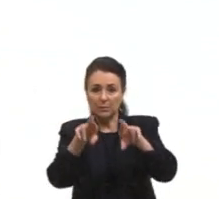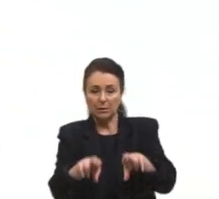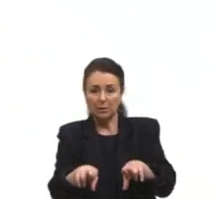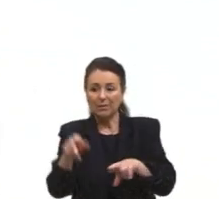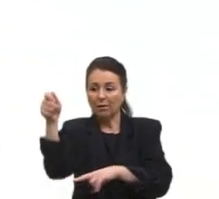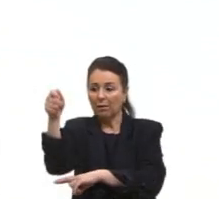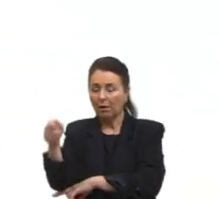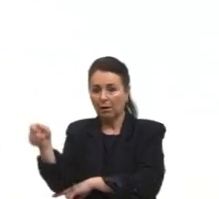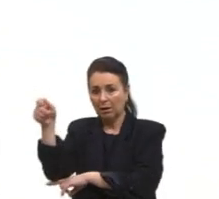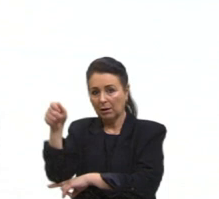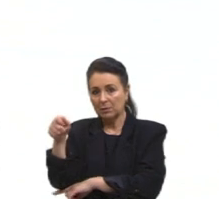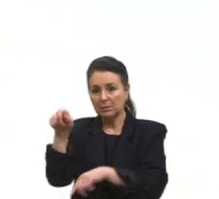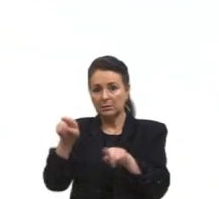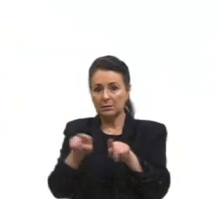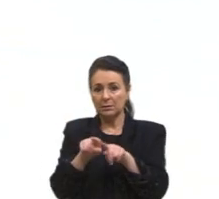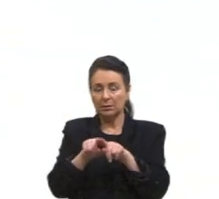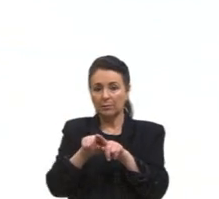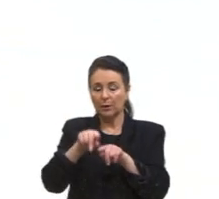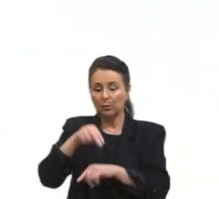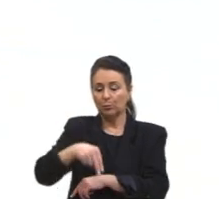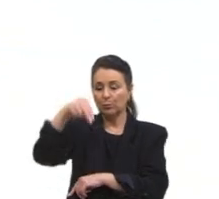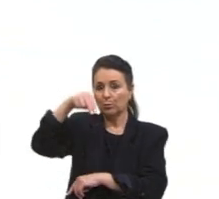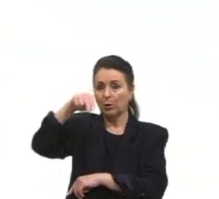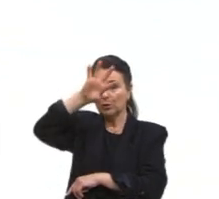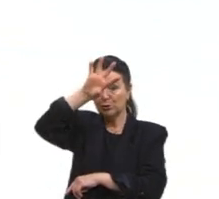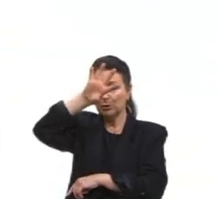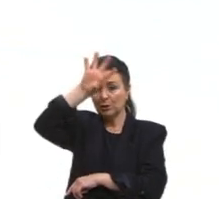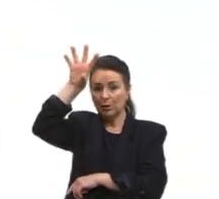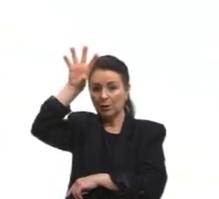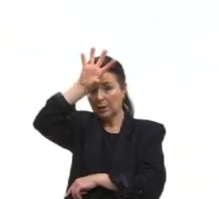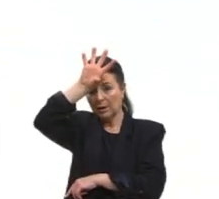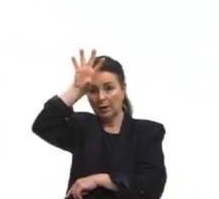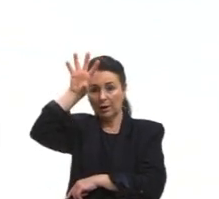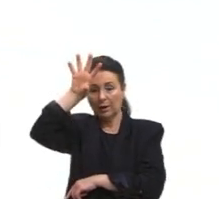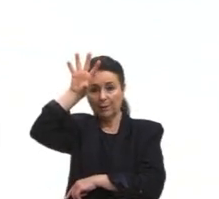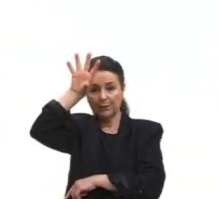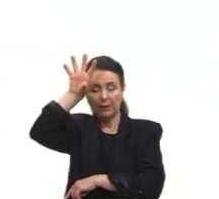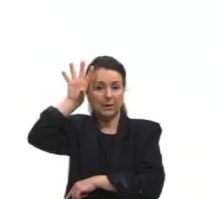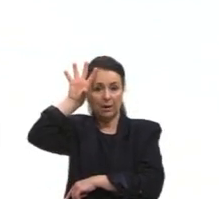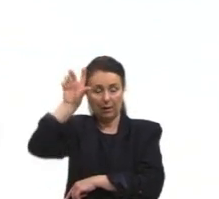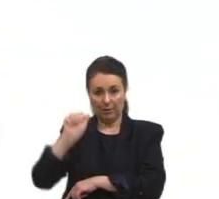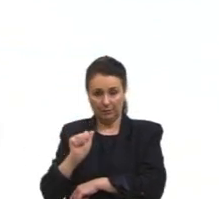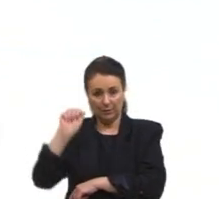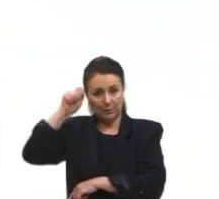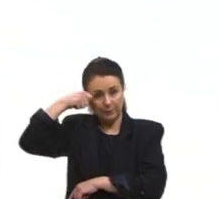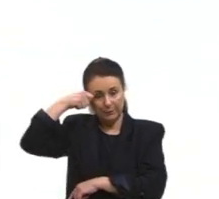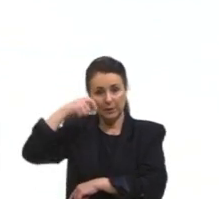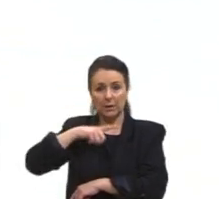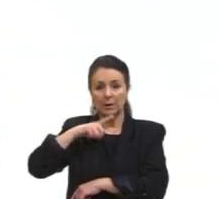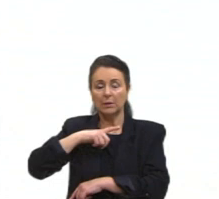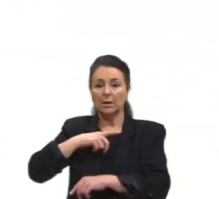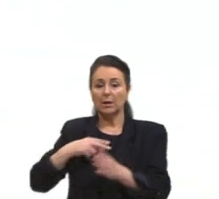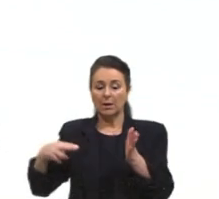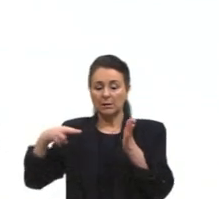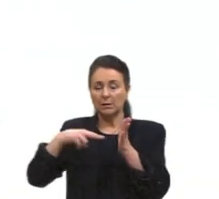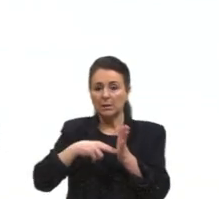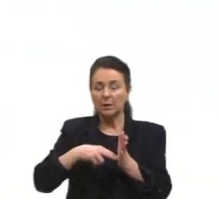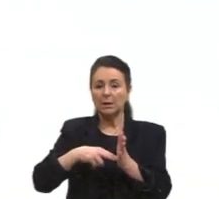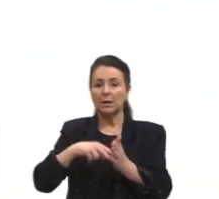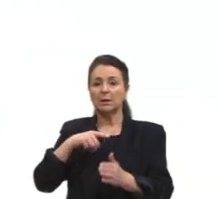Ásia né como do norte da África entre outros tá E aí nós temos a Síria e o Iraque né